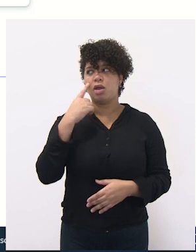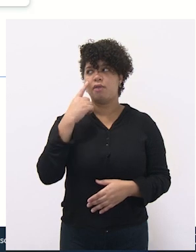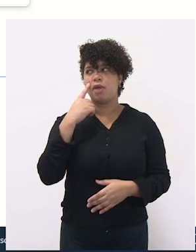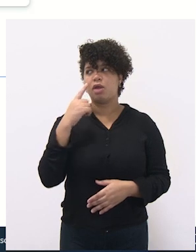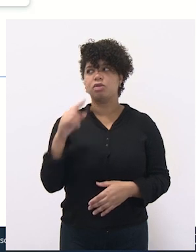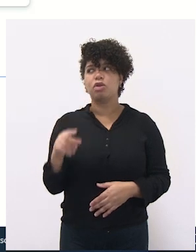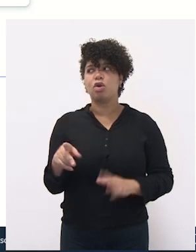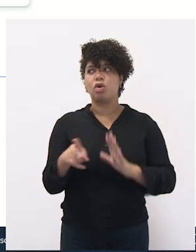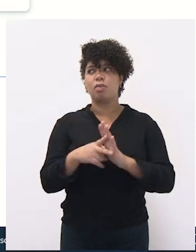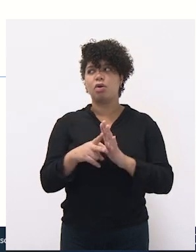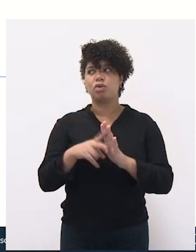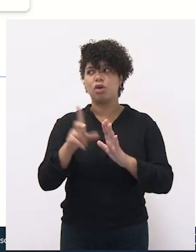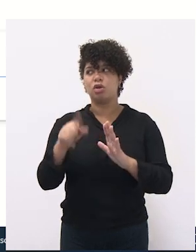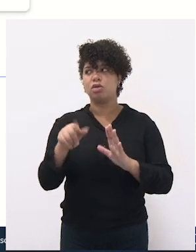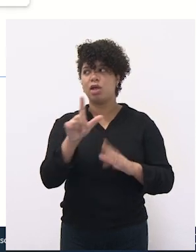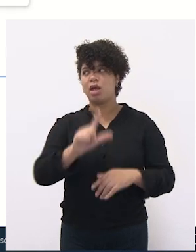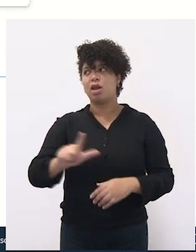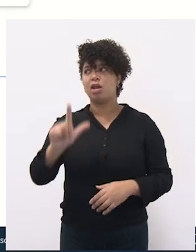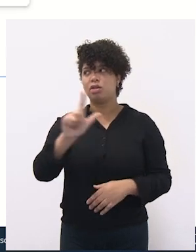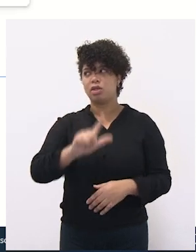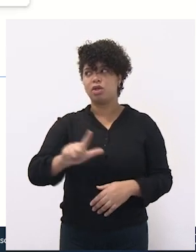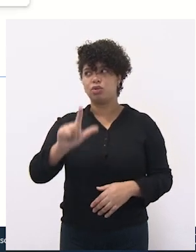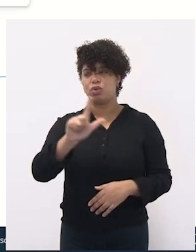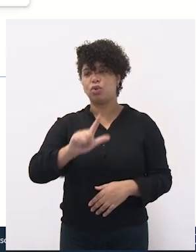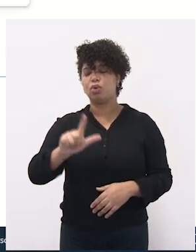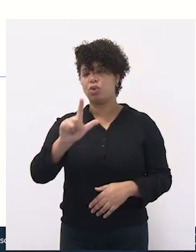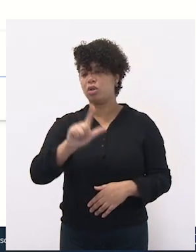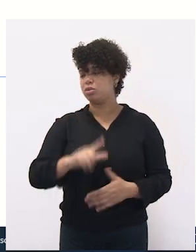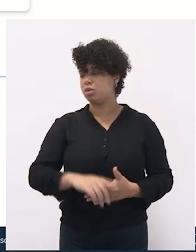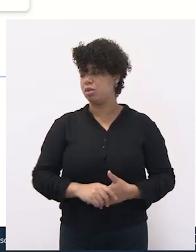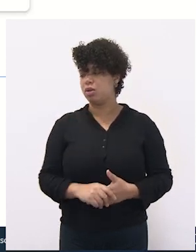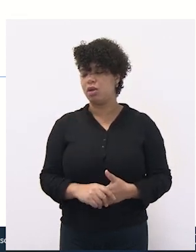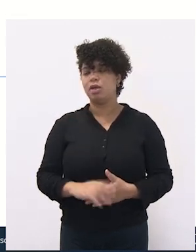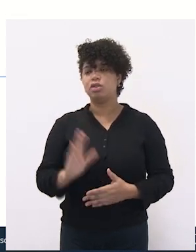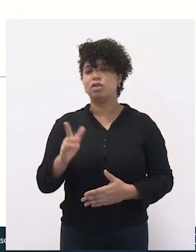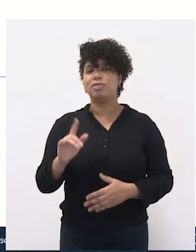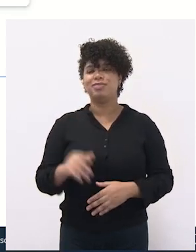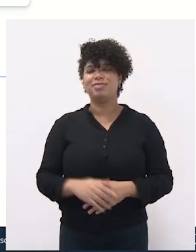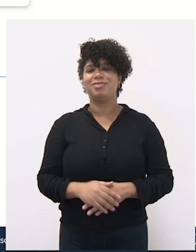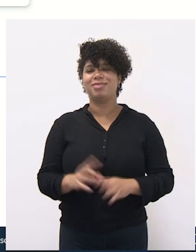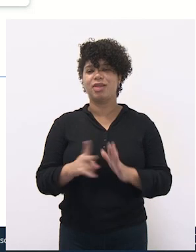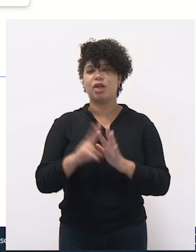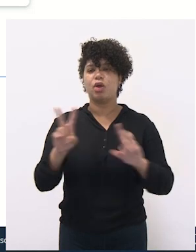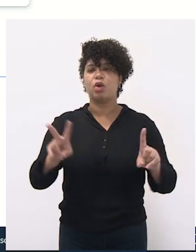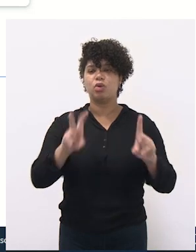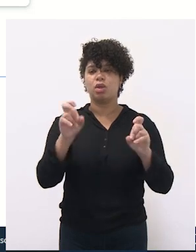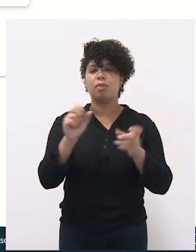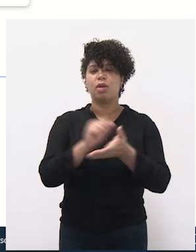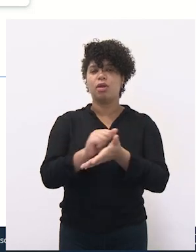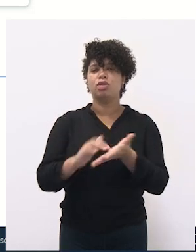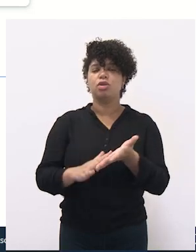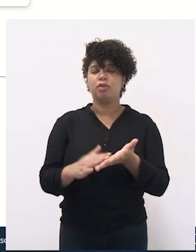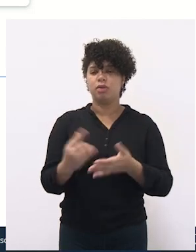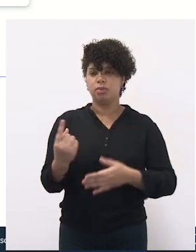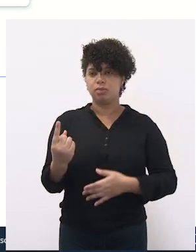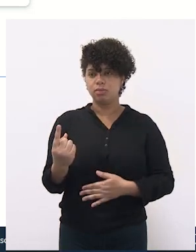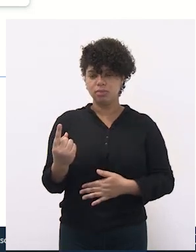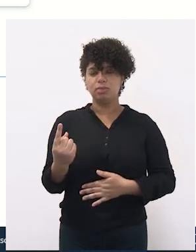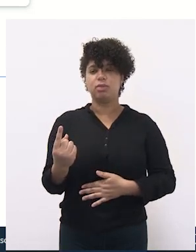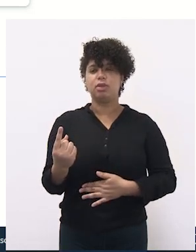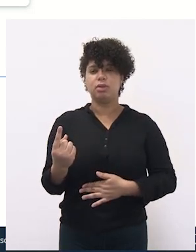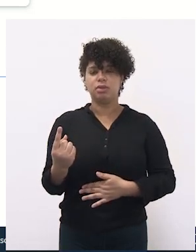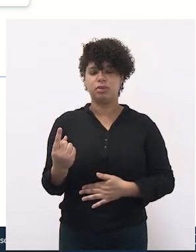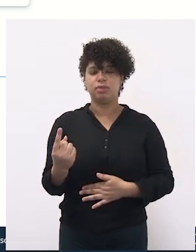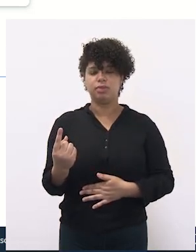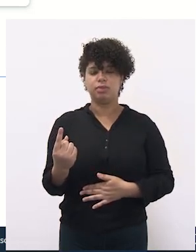temática literatura? Ela já vem aqui para a temática. E vamos imaginar aí que eu postei errado,